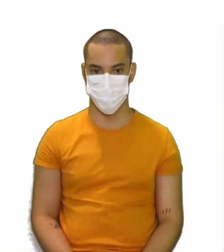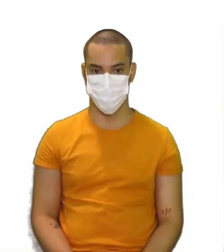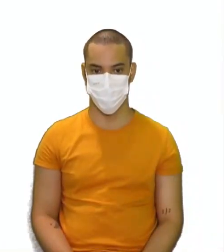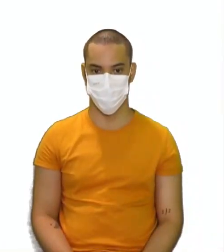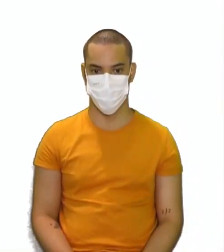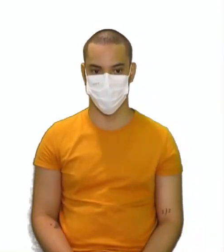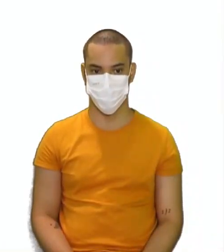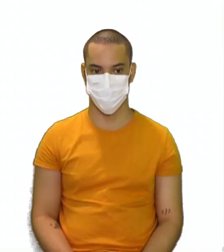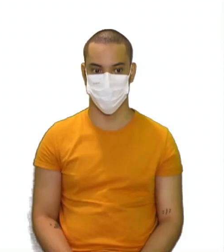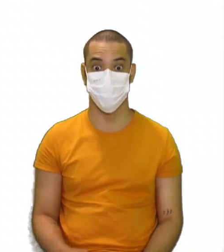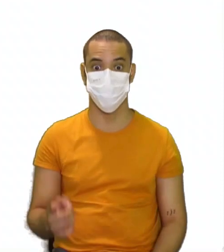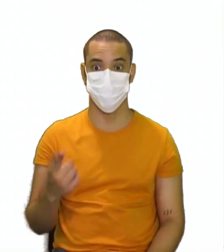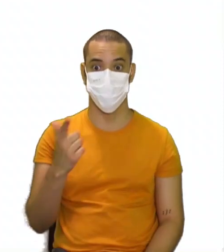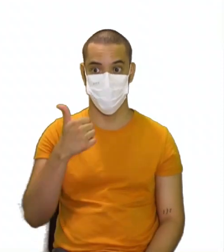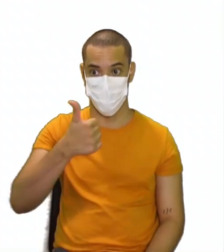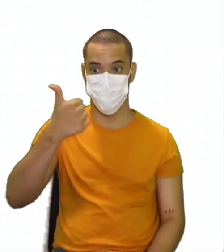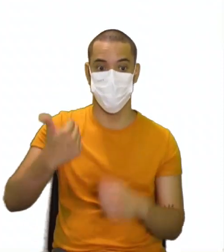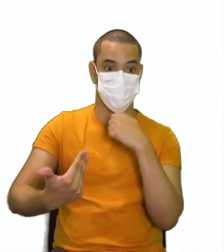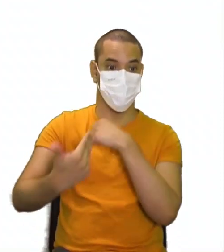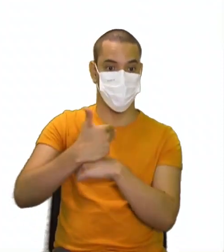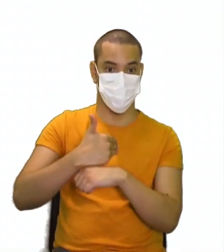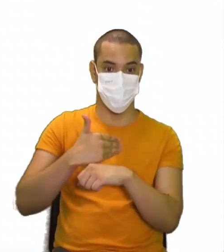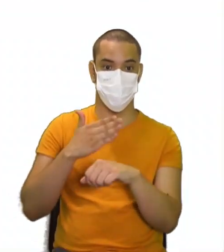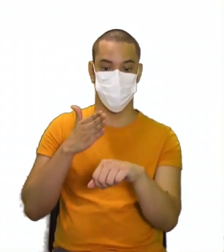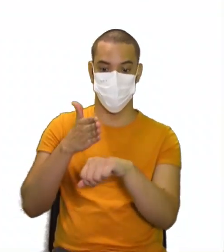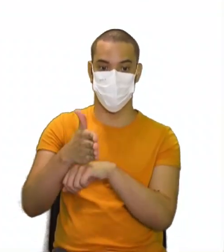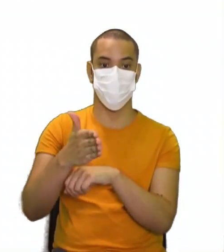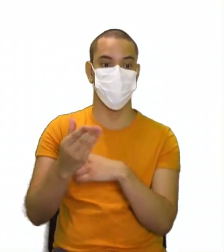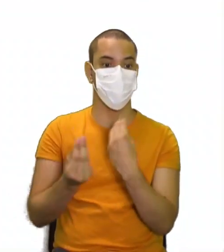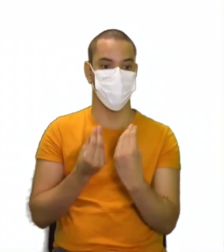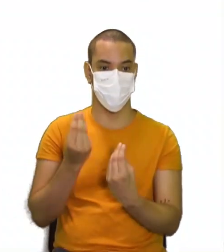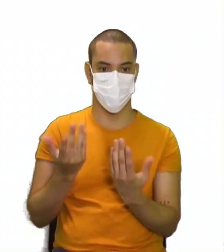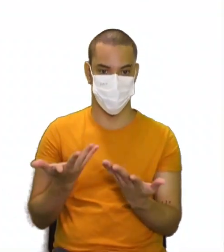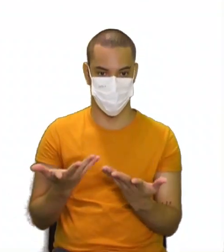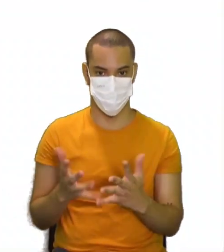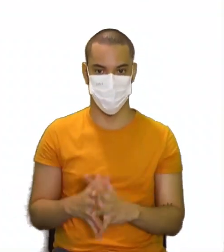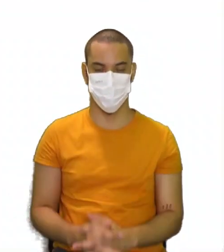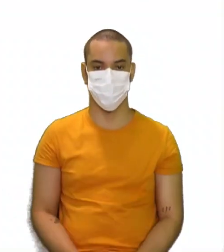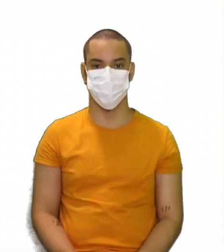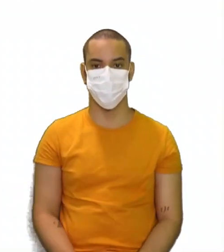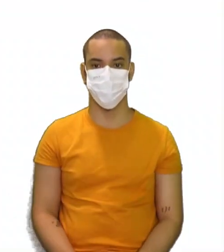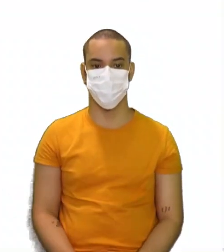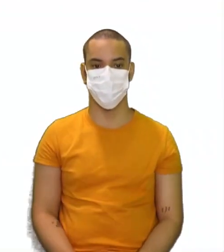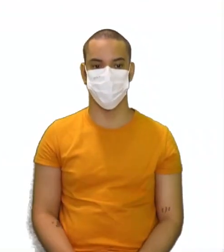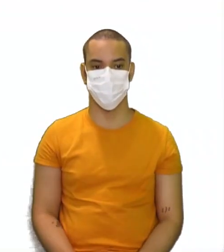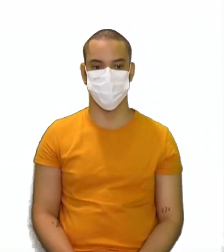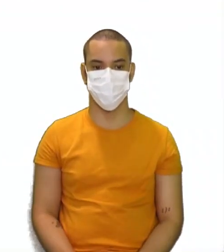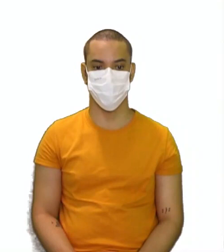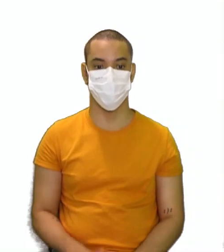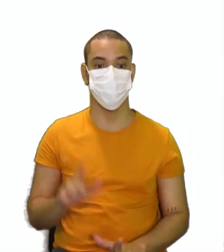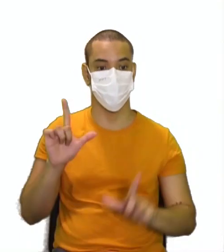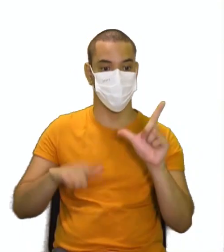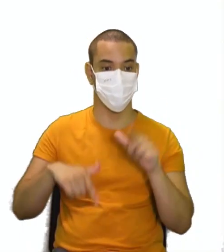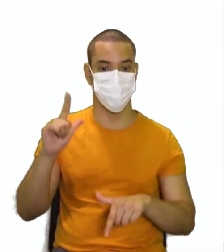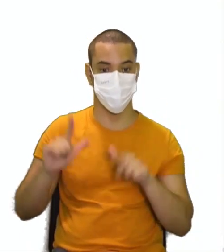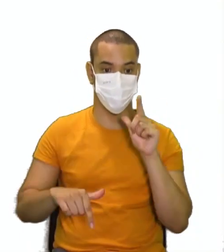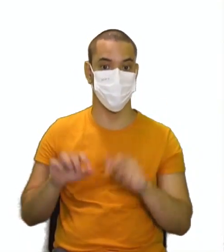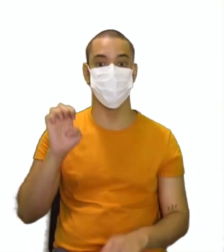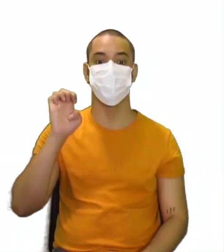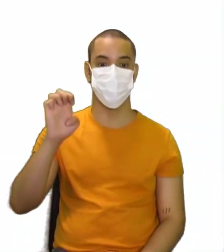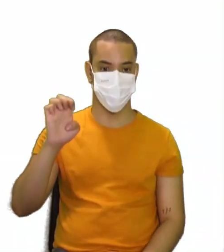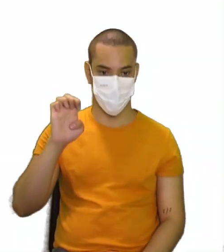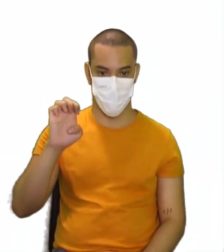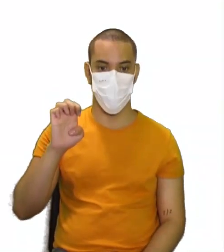Primeiro, entrando para baixo e saindo. Então, aí, letra